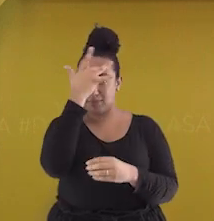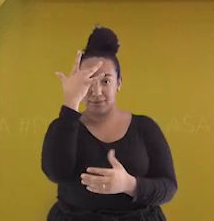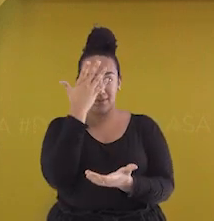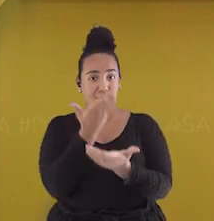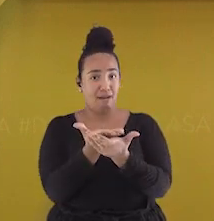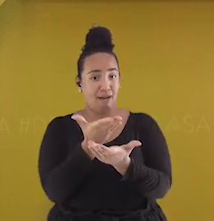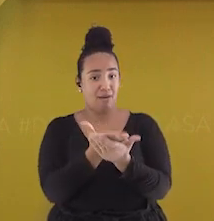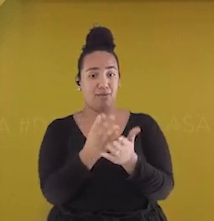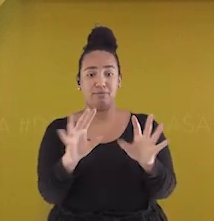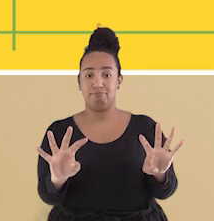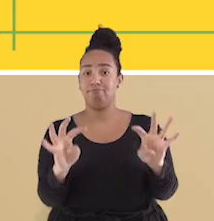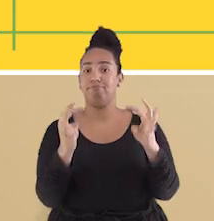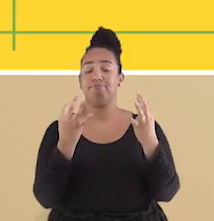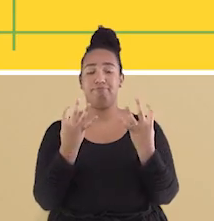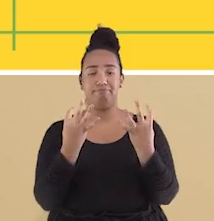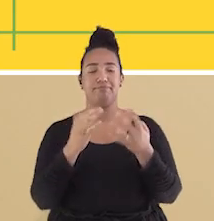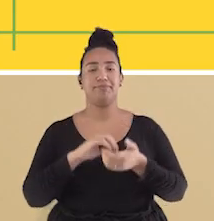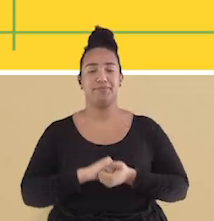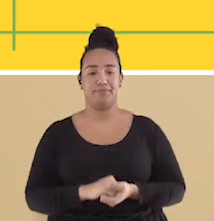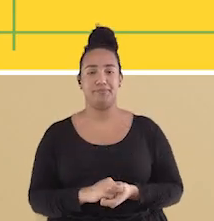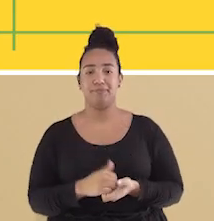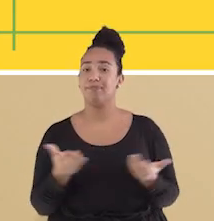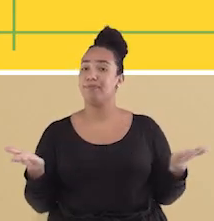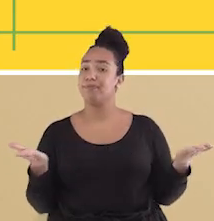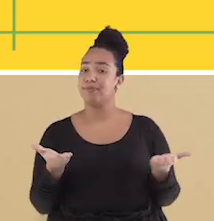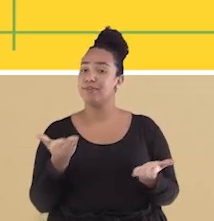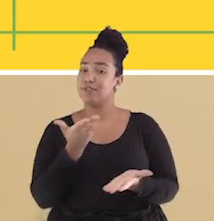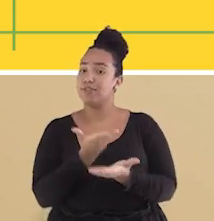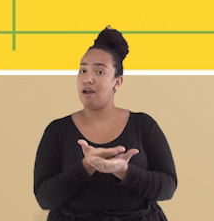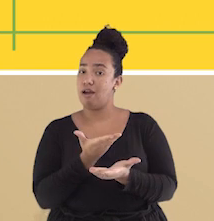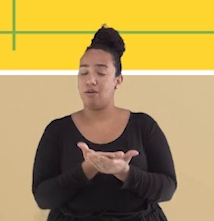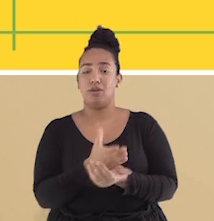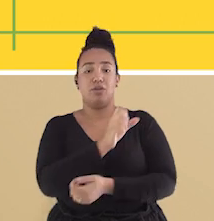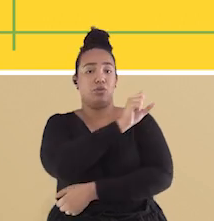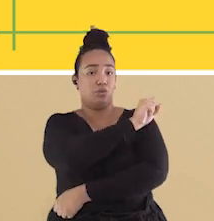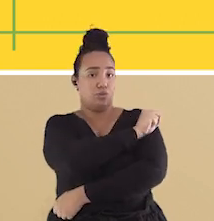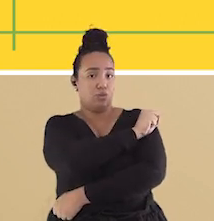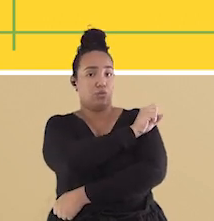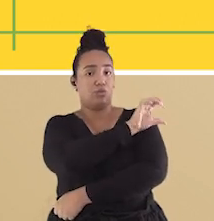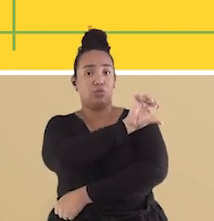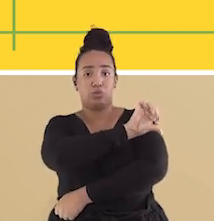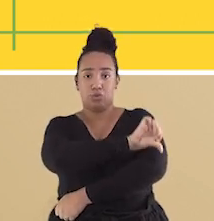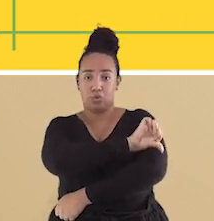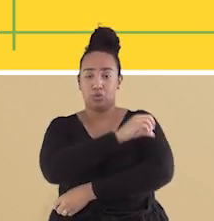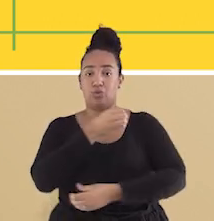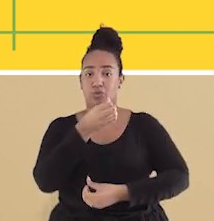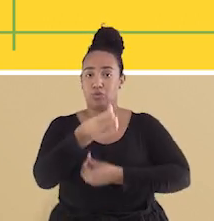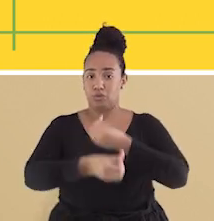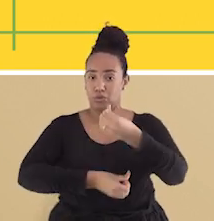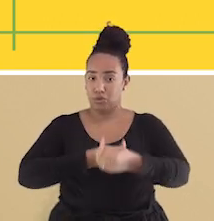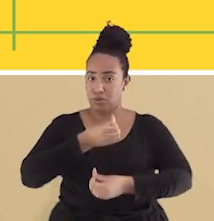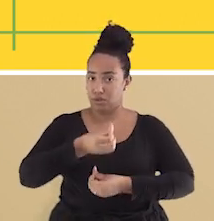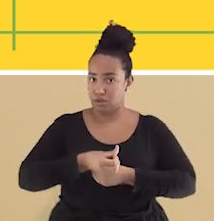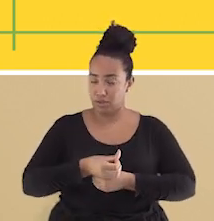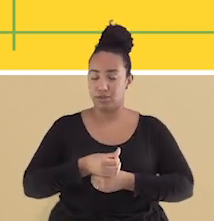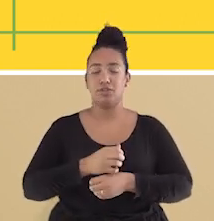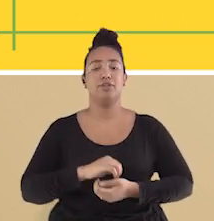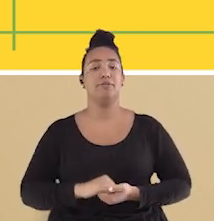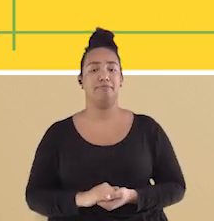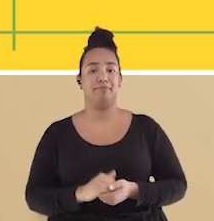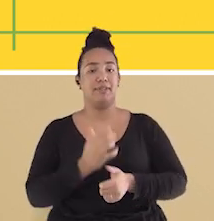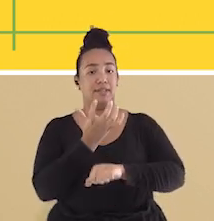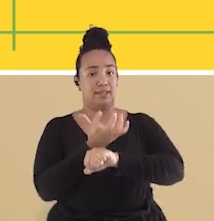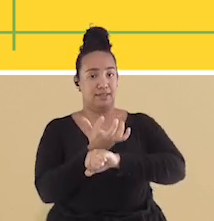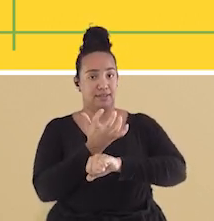nos acompanhando. A nossa aula, esta é voltada para o 8º e 9º ano da EJA e